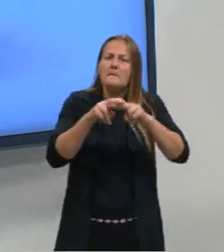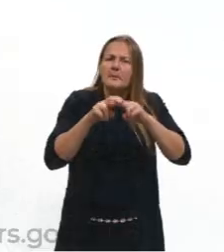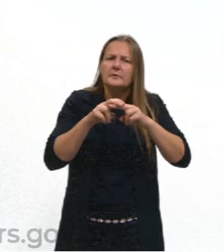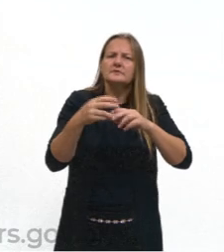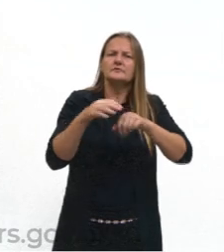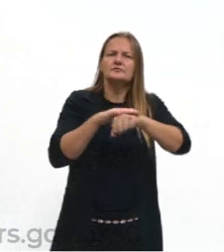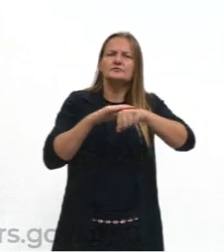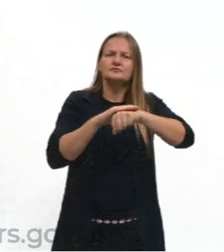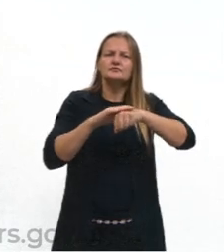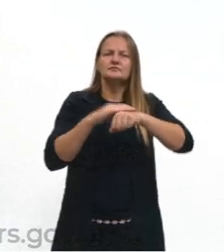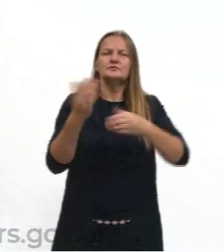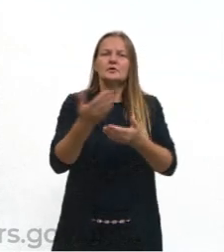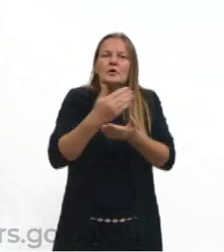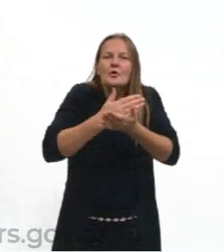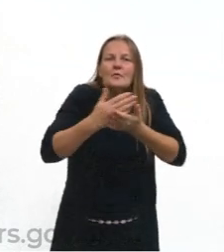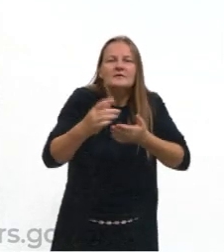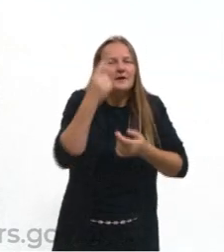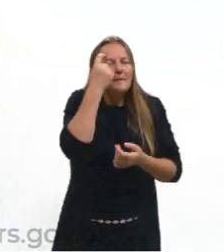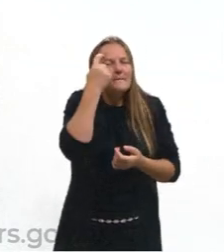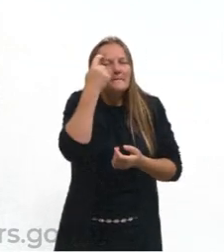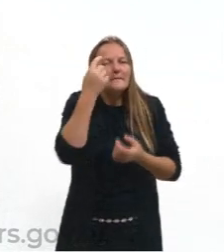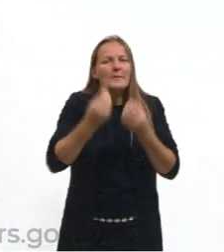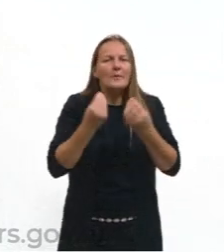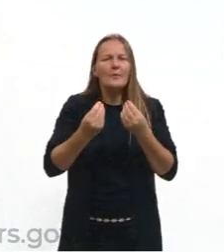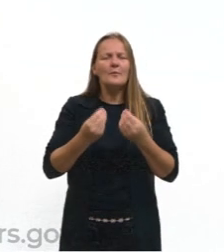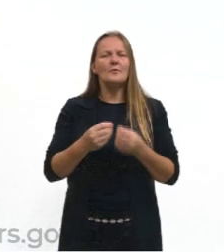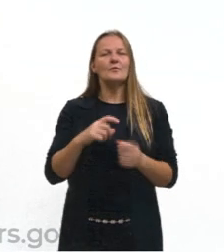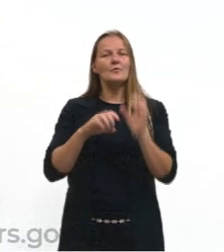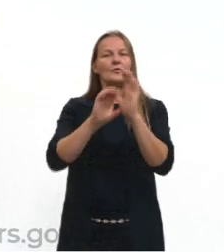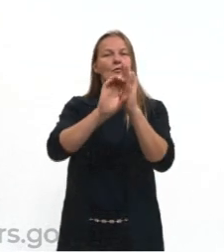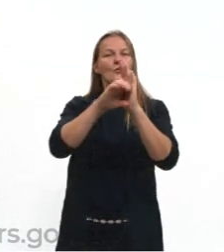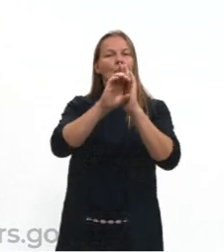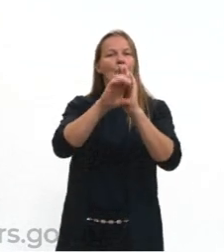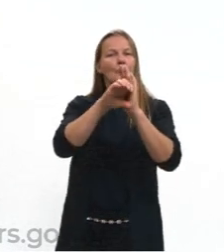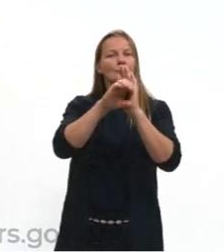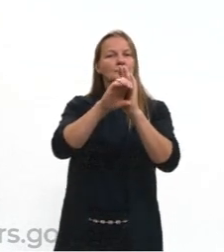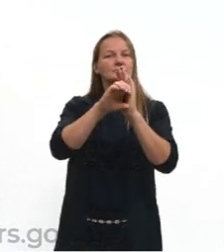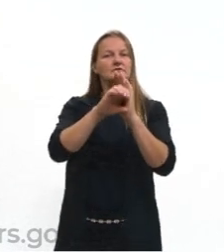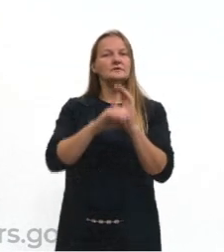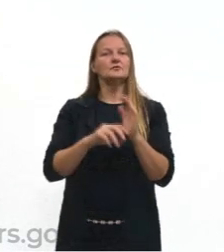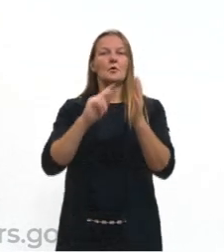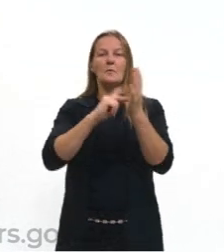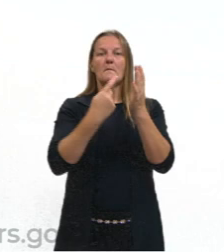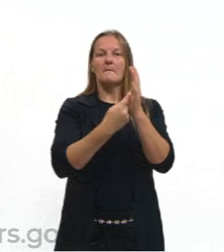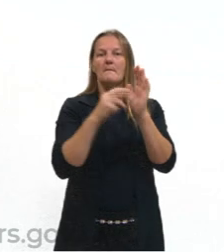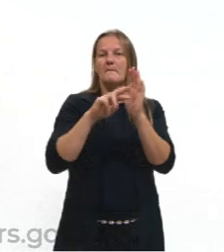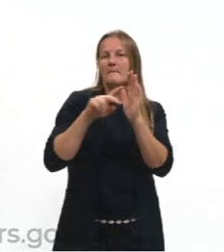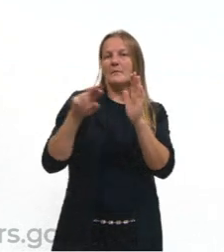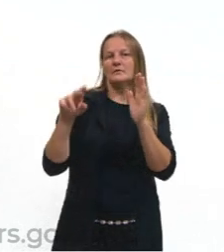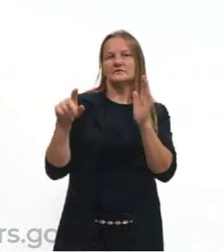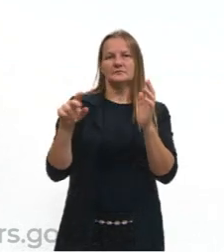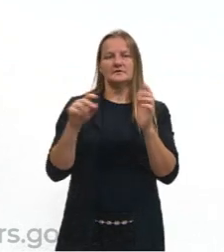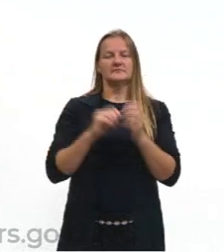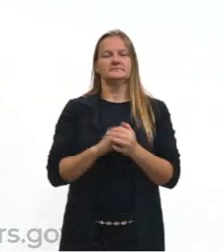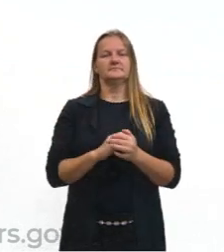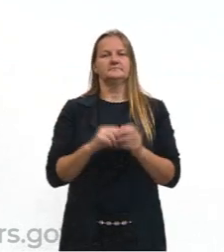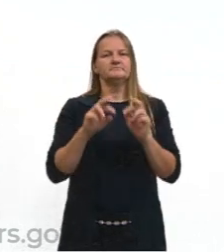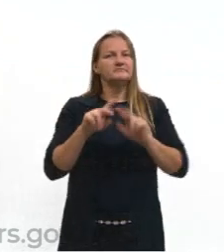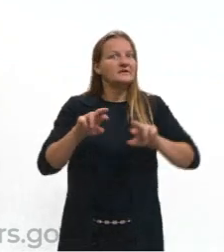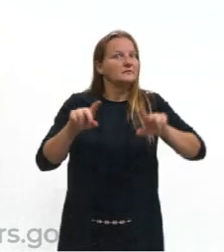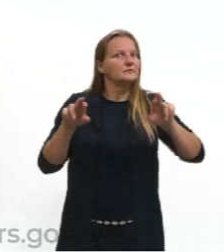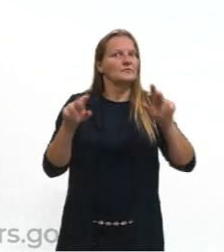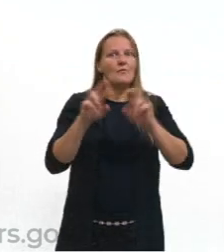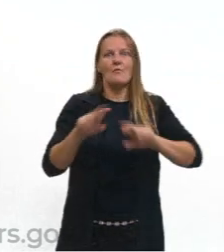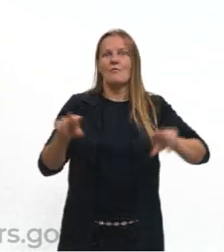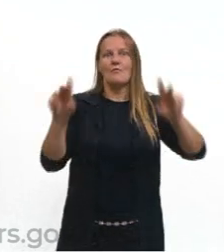por isso então a gente vai começar a refletindo sobre o conceito de polissemia para isso eu trouxe aqui